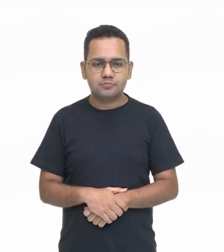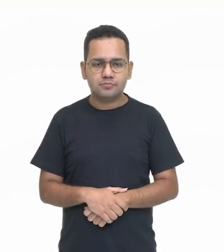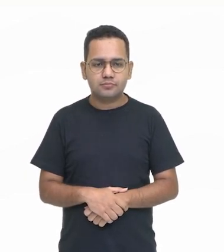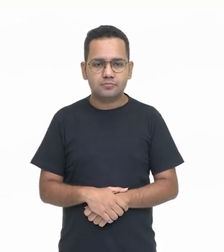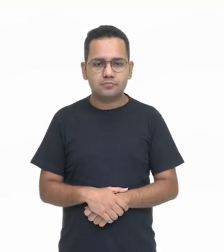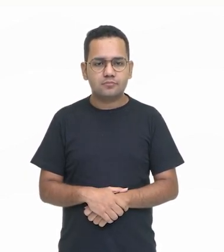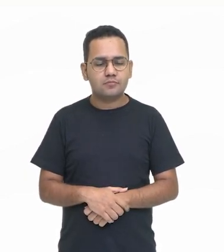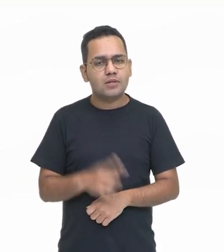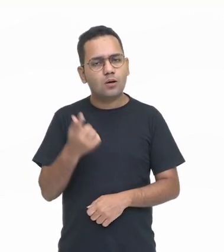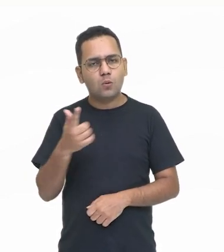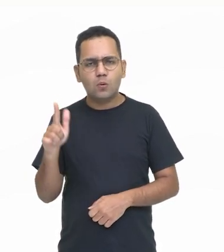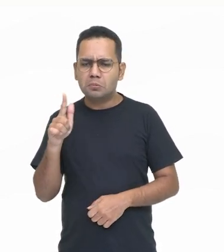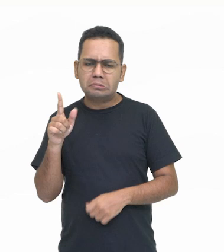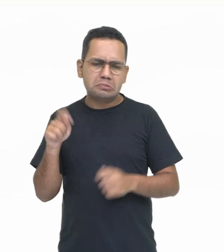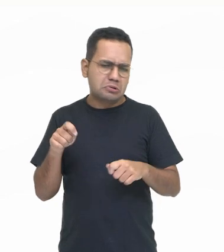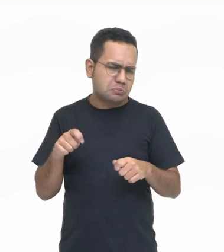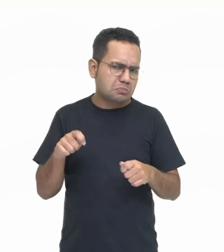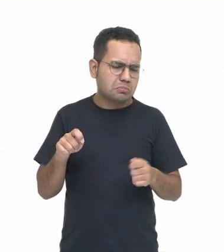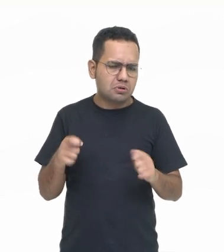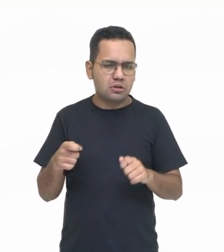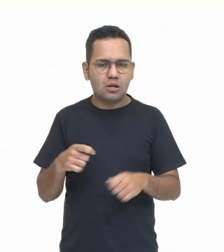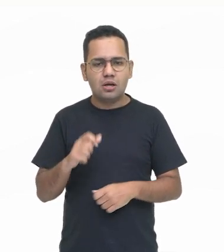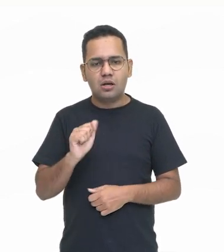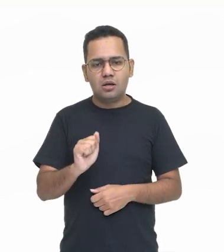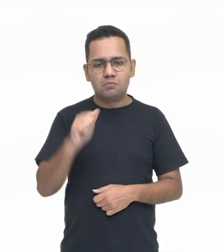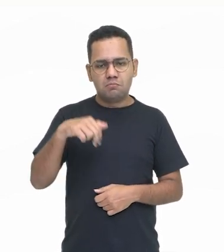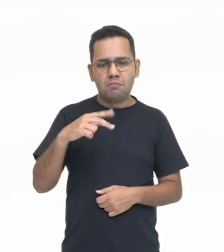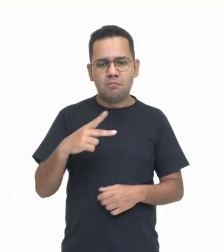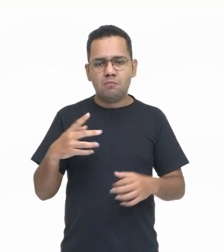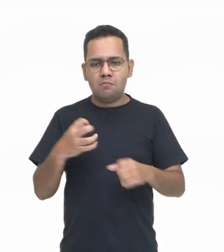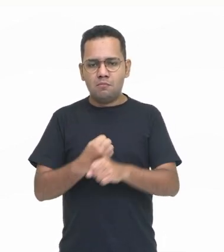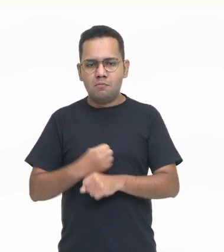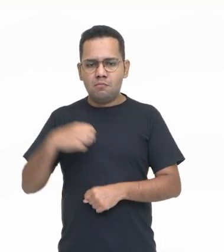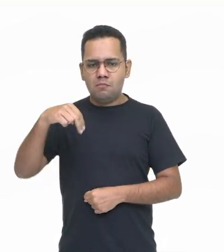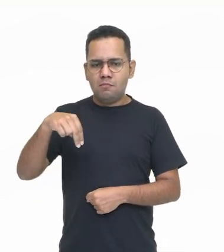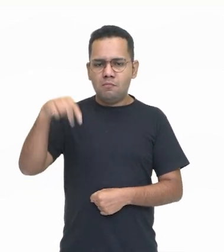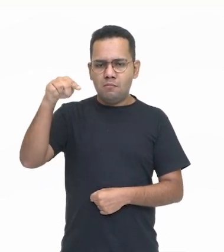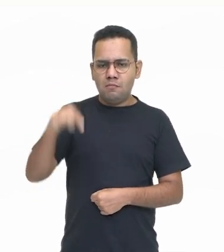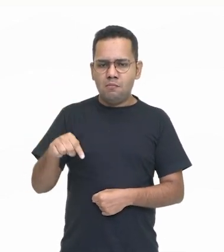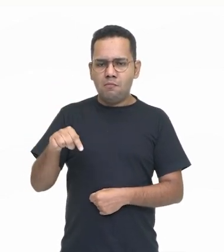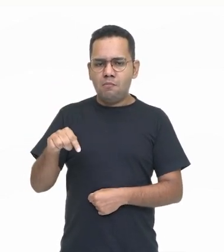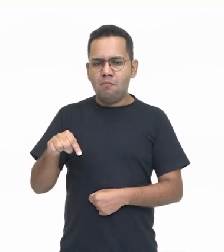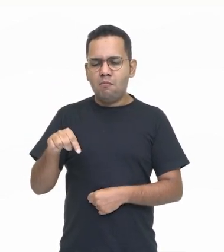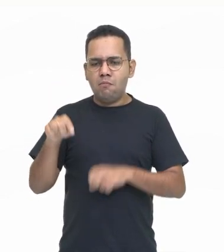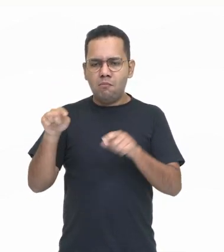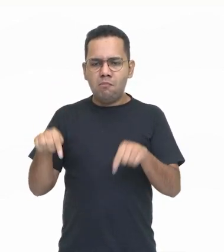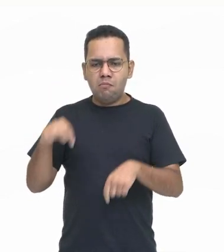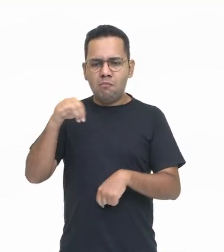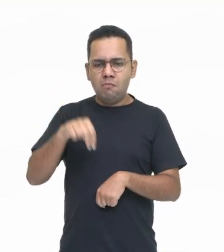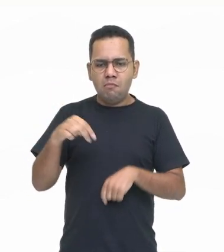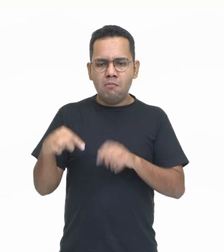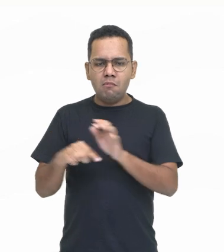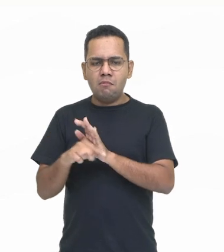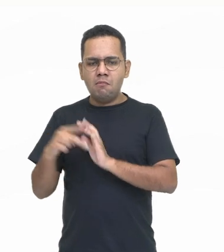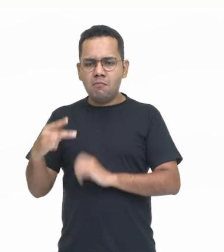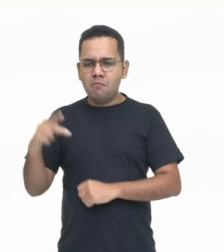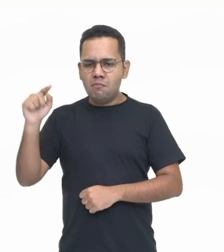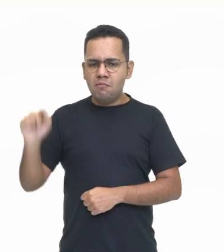ser escrito assim, ó, arranjo de NP é igual, né, a n fatorial dividido por n menos